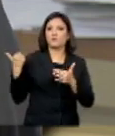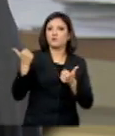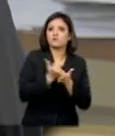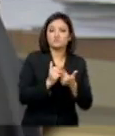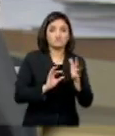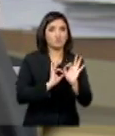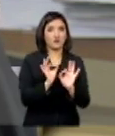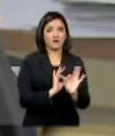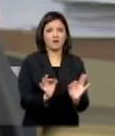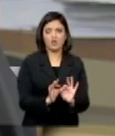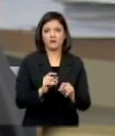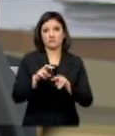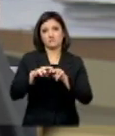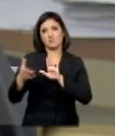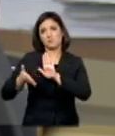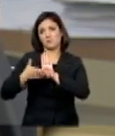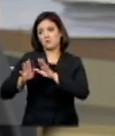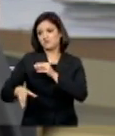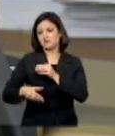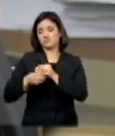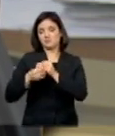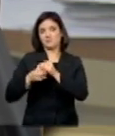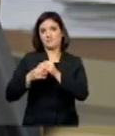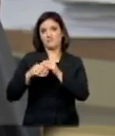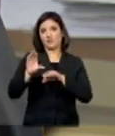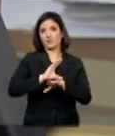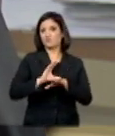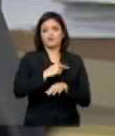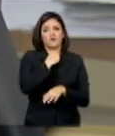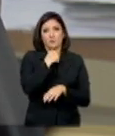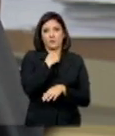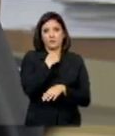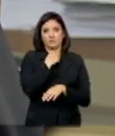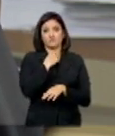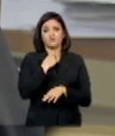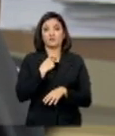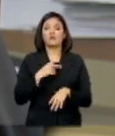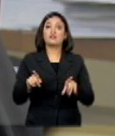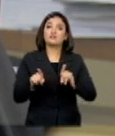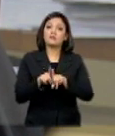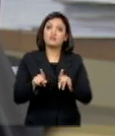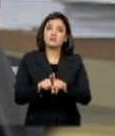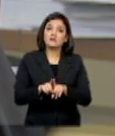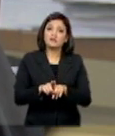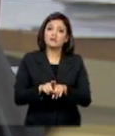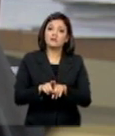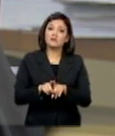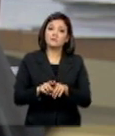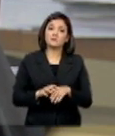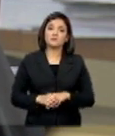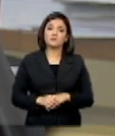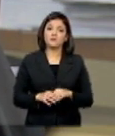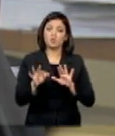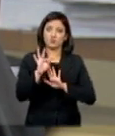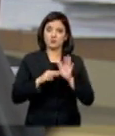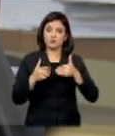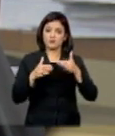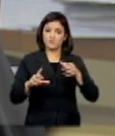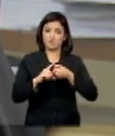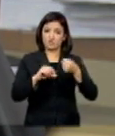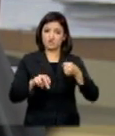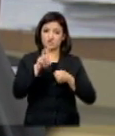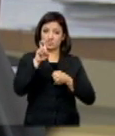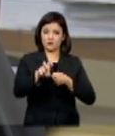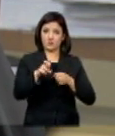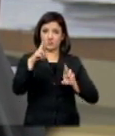proposta de emenda constitucional ademais a cláusula de abertura do artigo 5º para a segunda